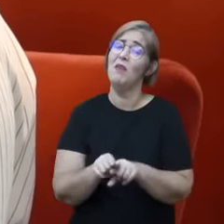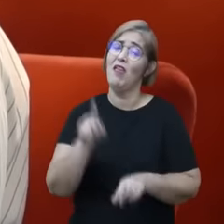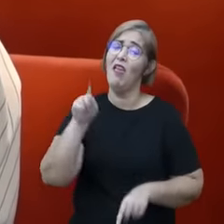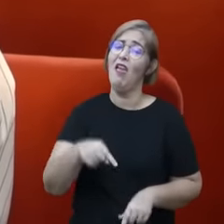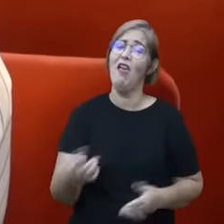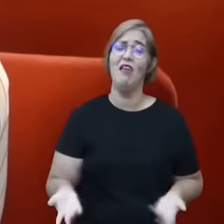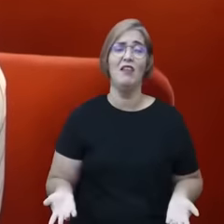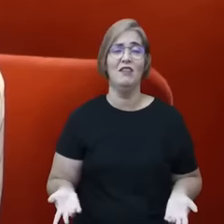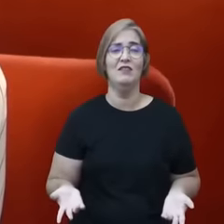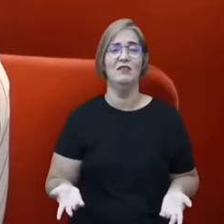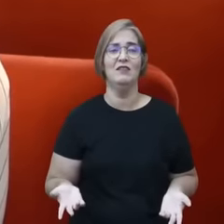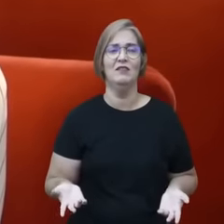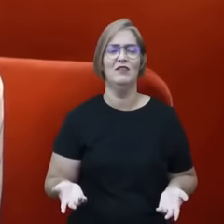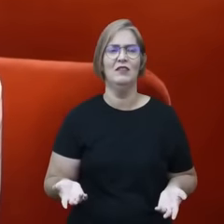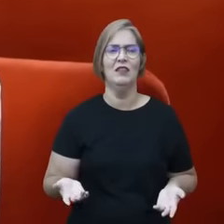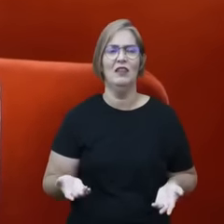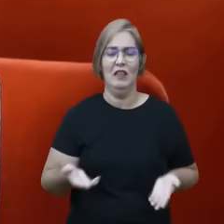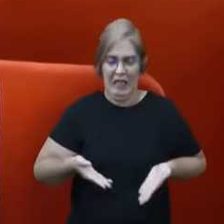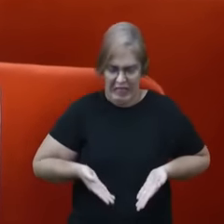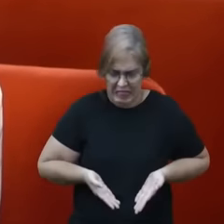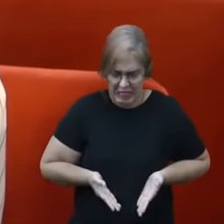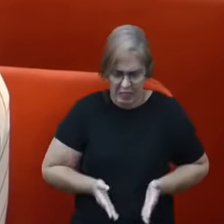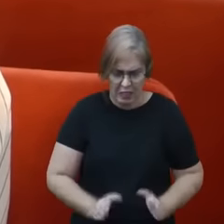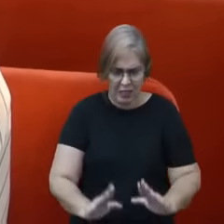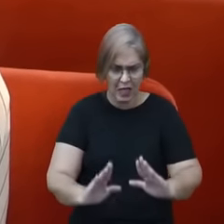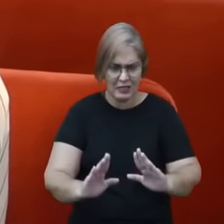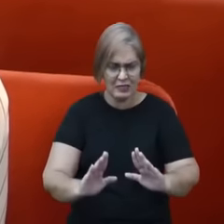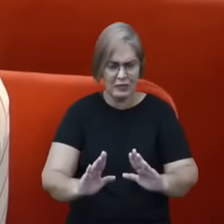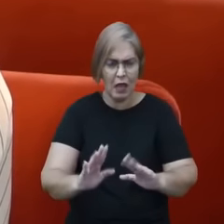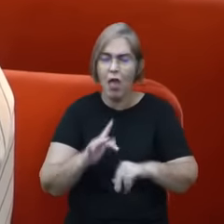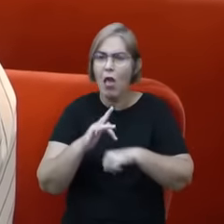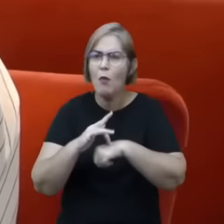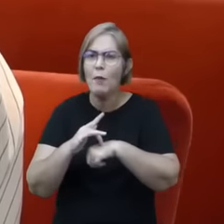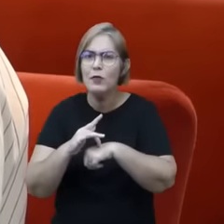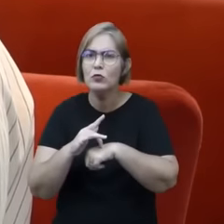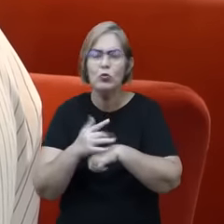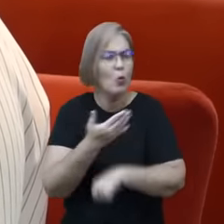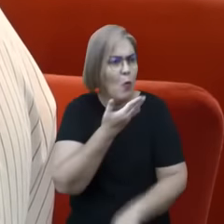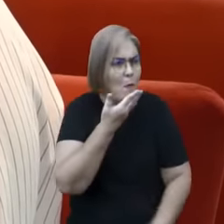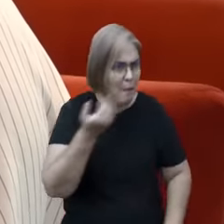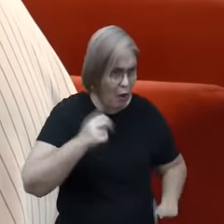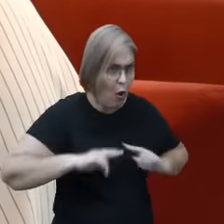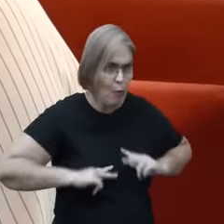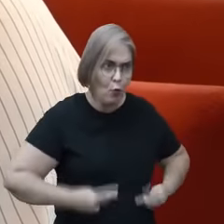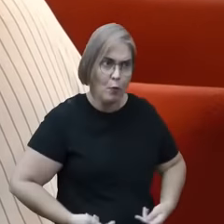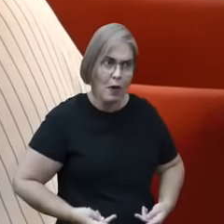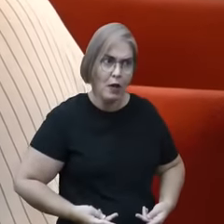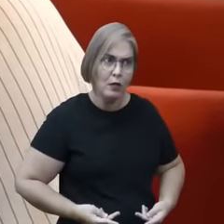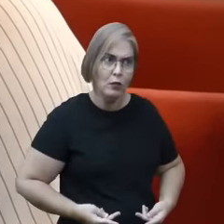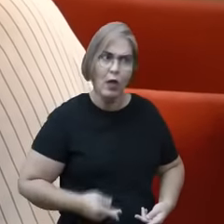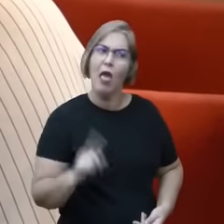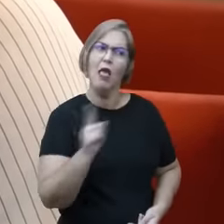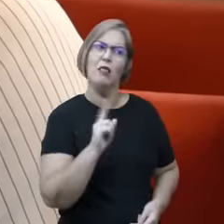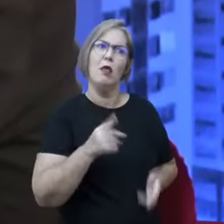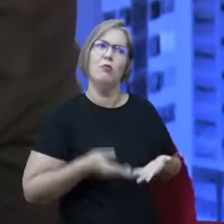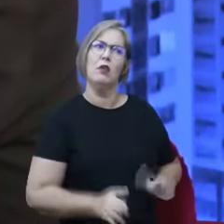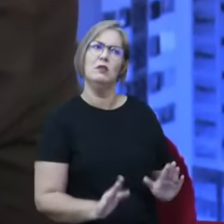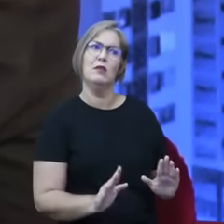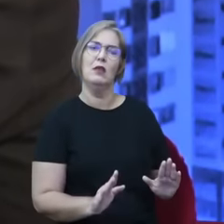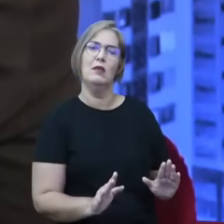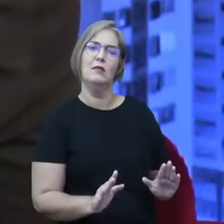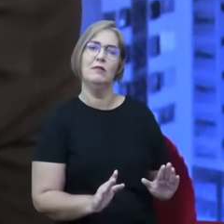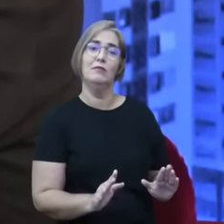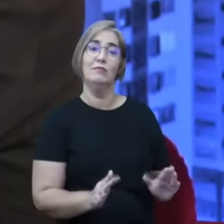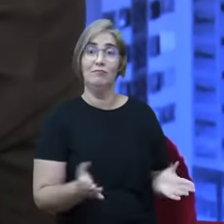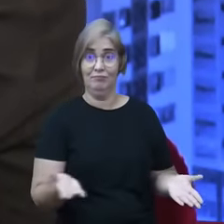absurdo de ter nascido. Melhor para o ser humano seria não ter nascido. Vamos lembrar da fala do sátiro, não é?